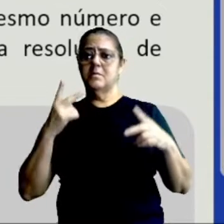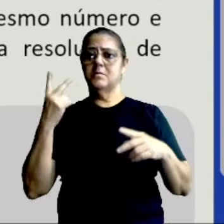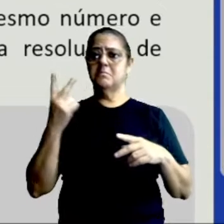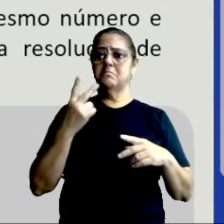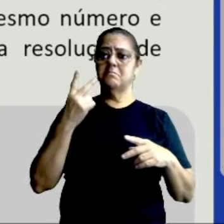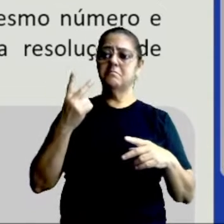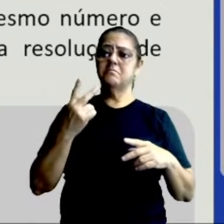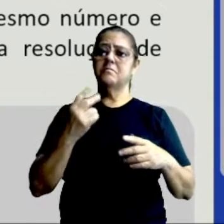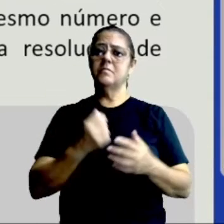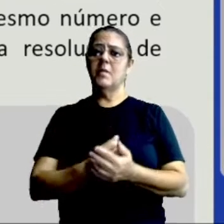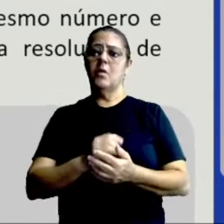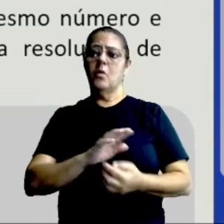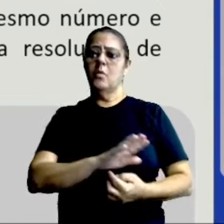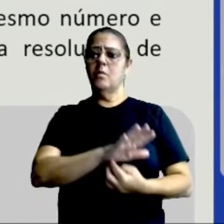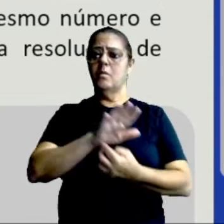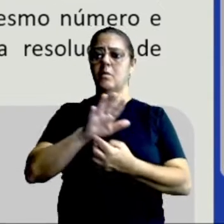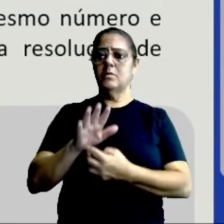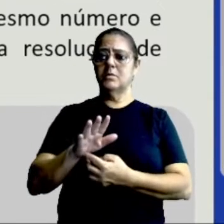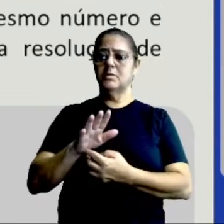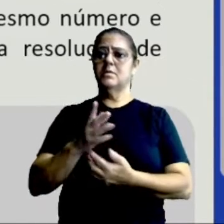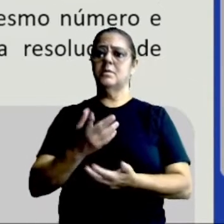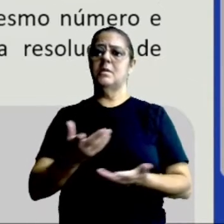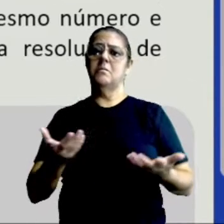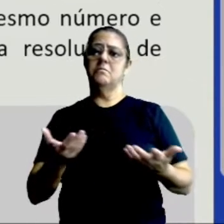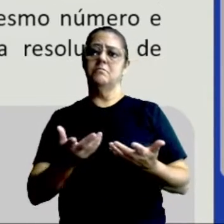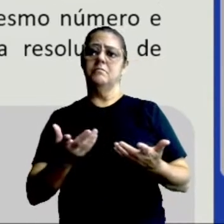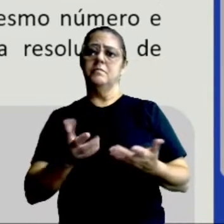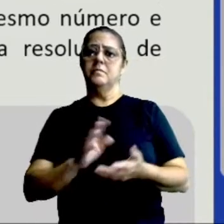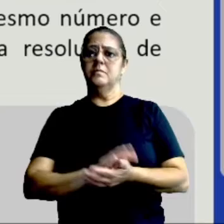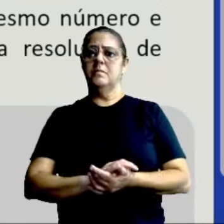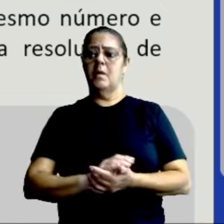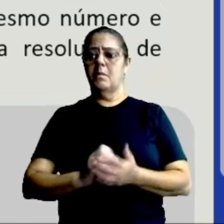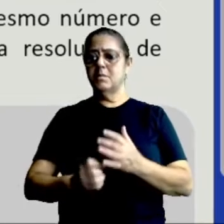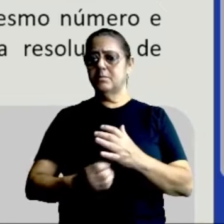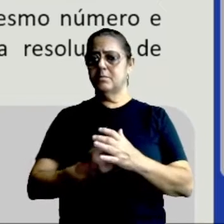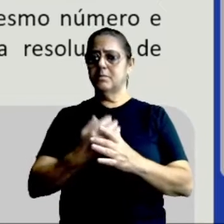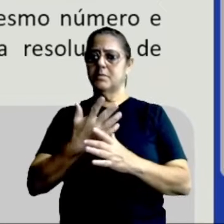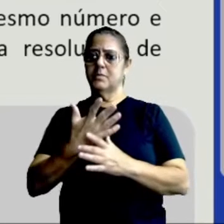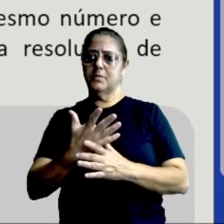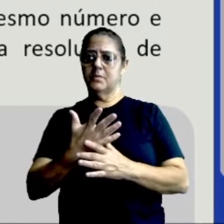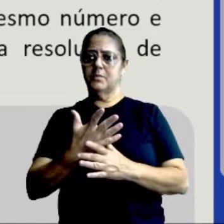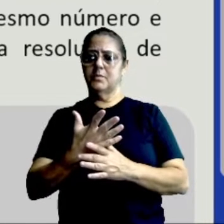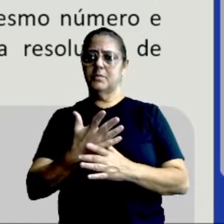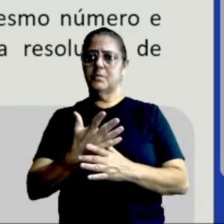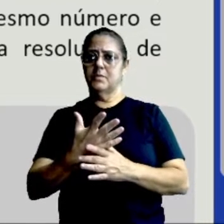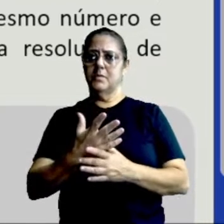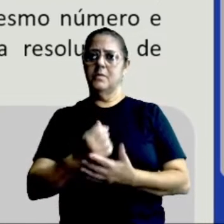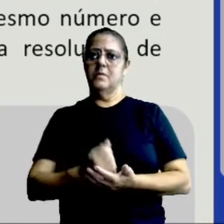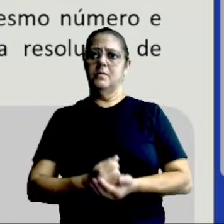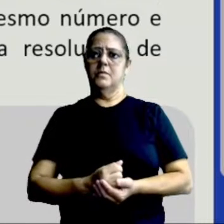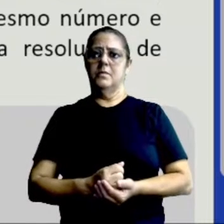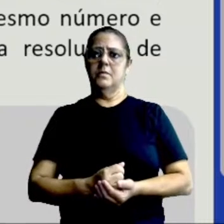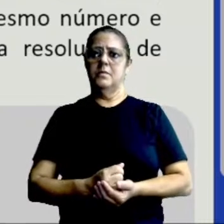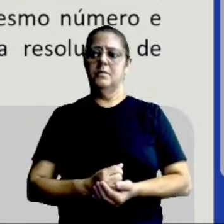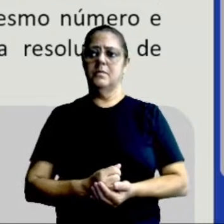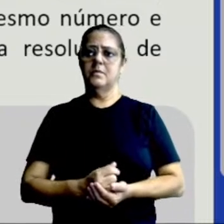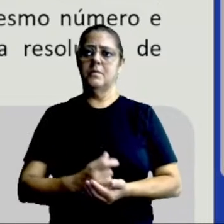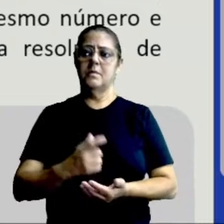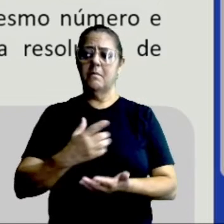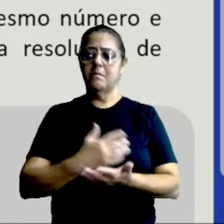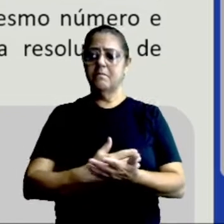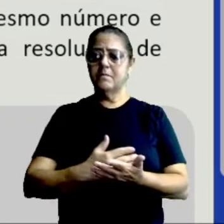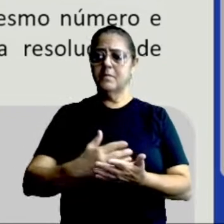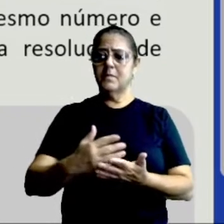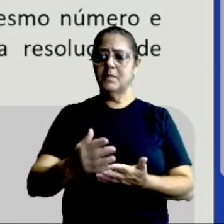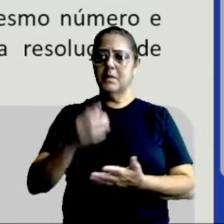bem simples, né, com representações simbólicas hoje, para descobrir alguns valores desconhecidos a